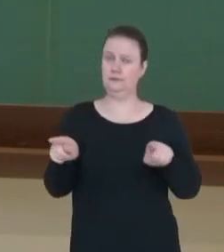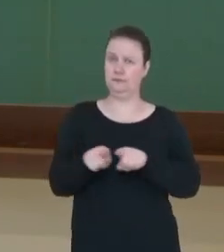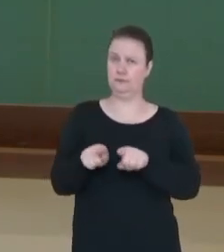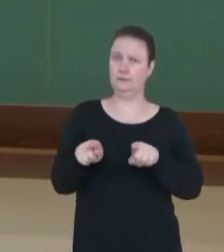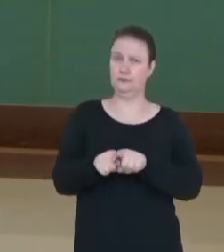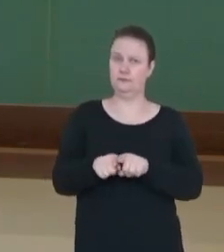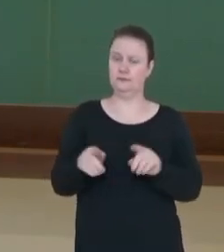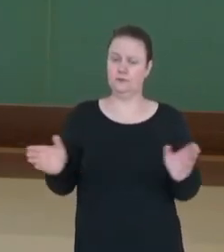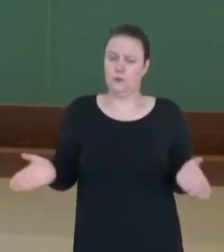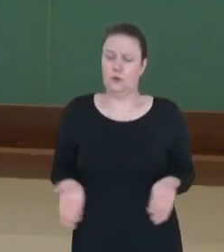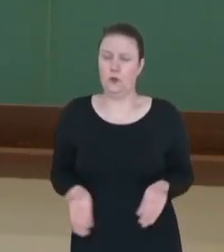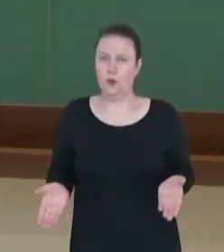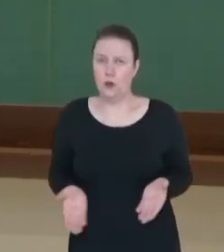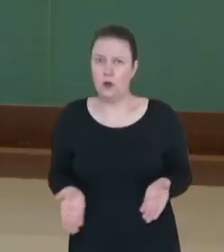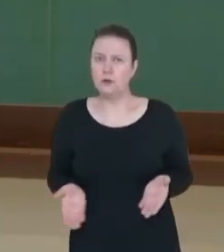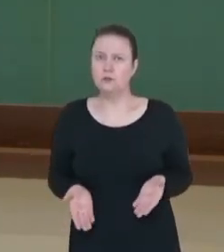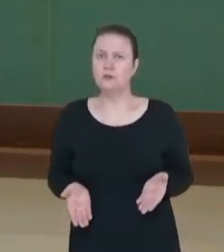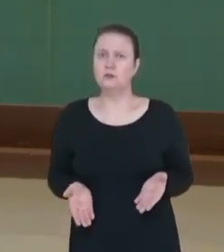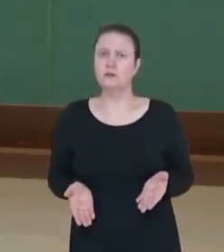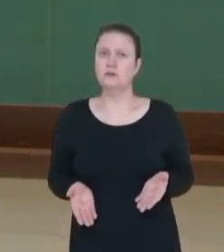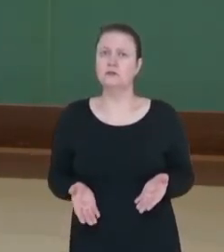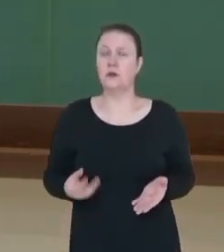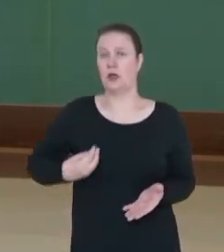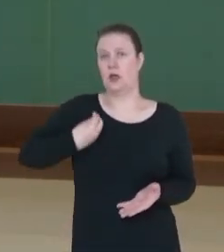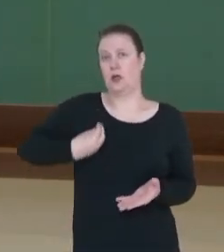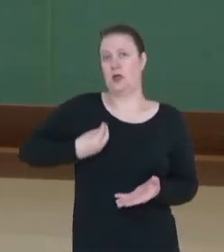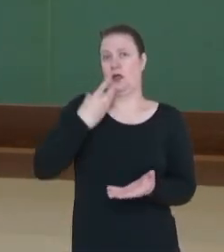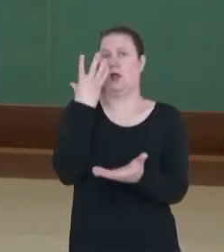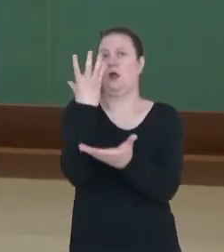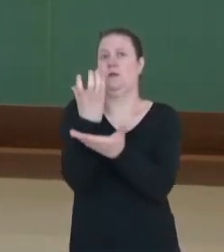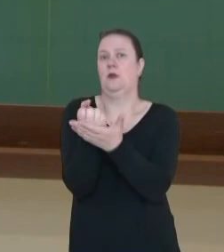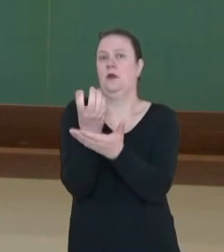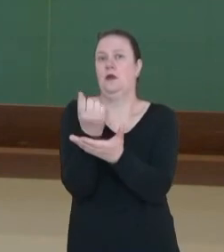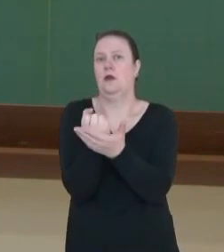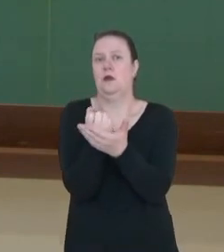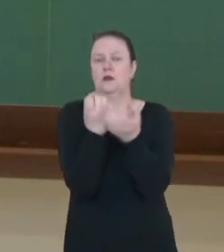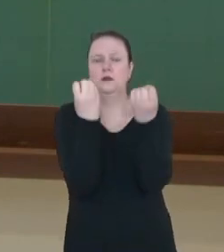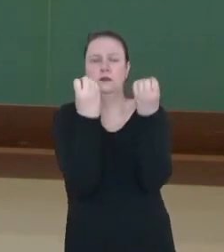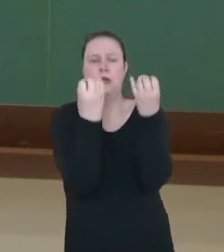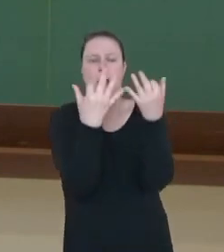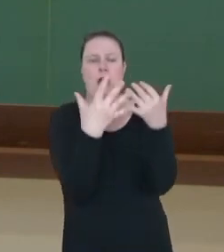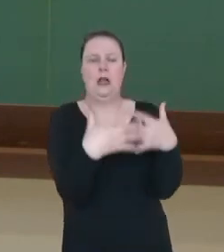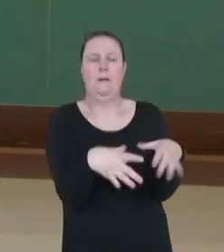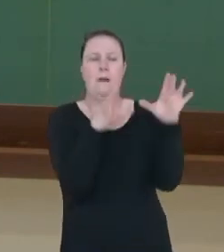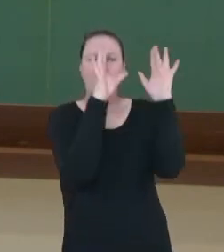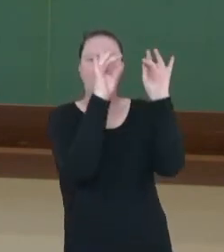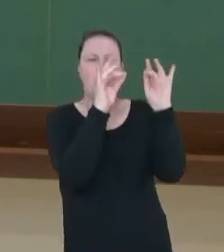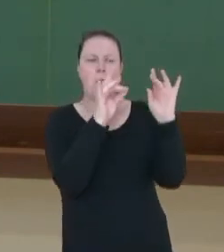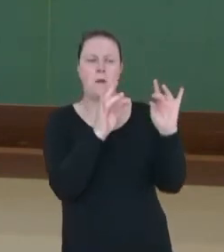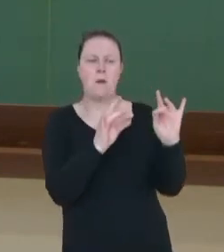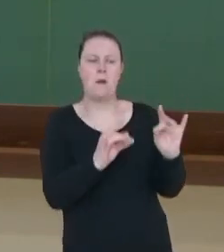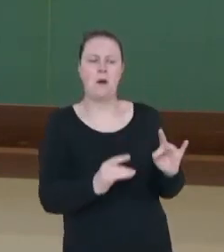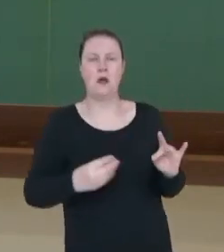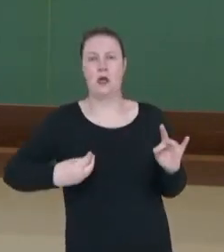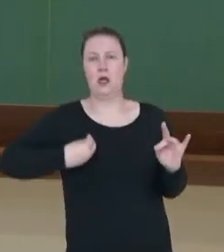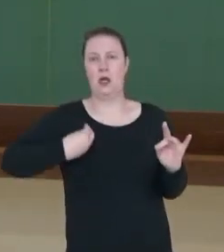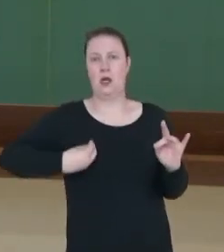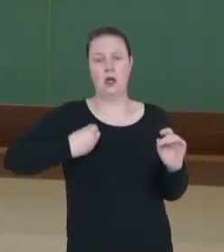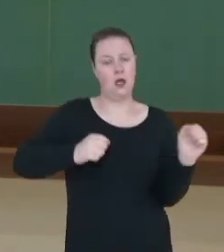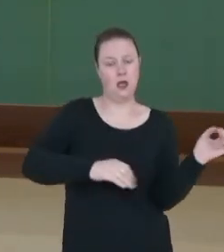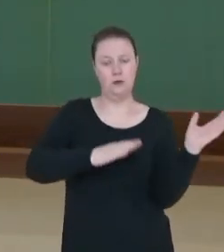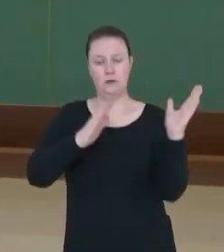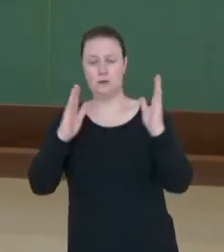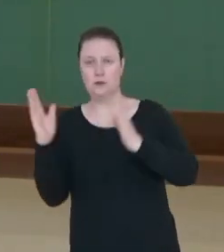considerada atual. A biografia o que é? É uma narrativa que contextualiza autor, obra